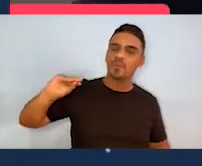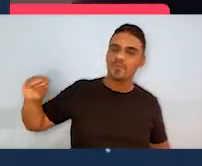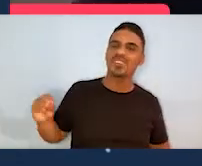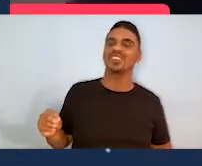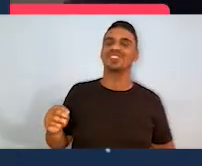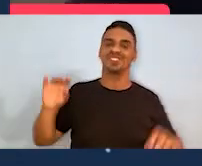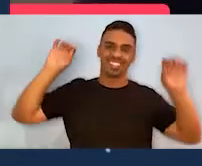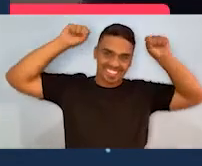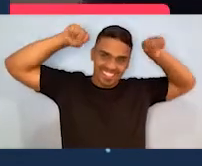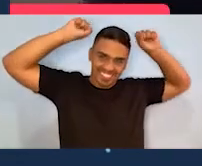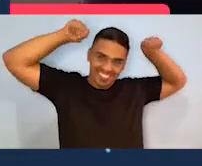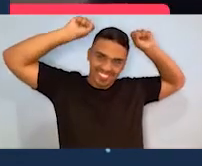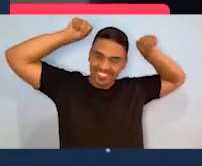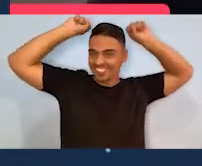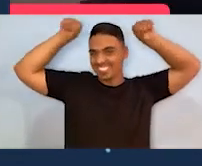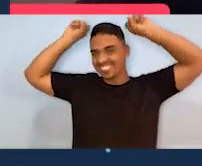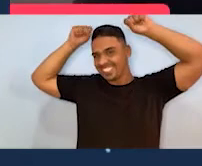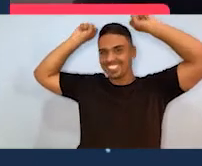para Xuxa, não sei?